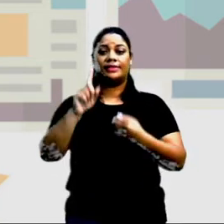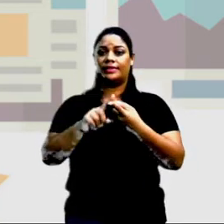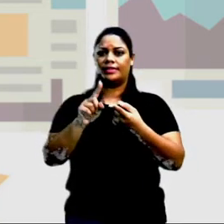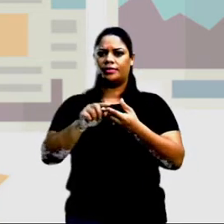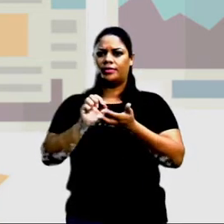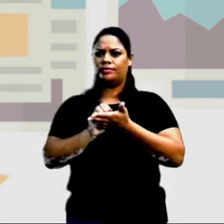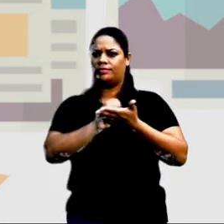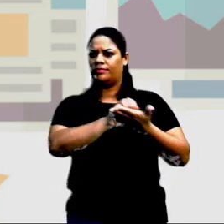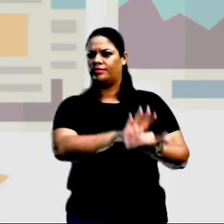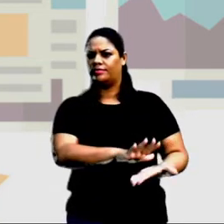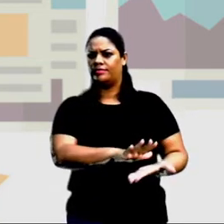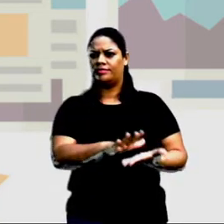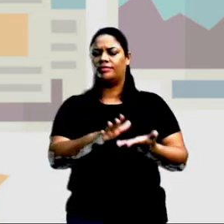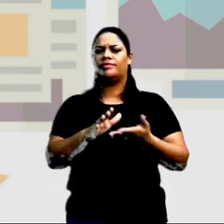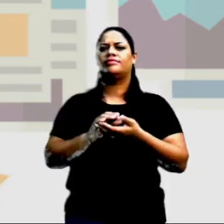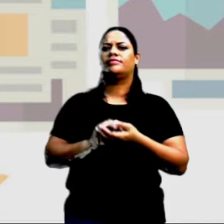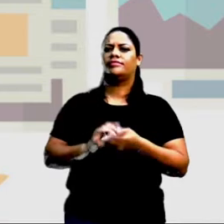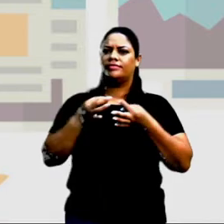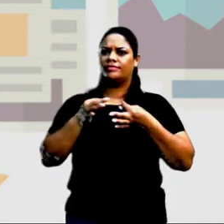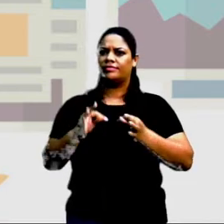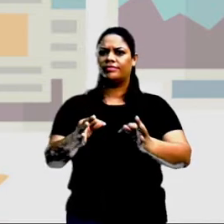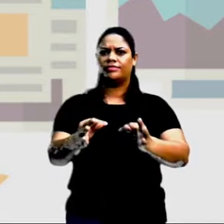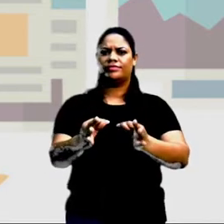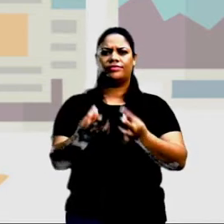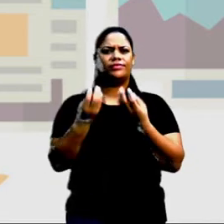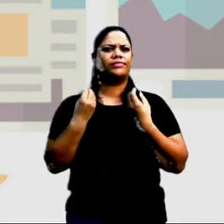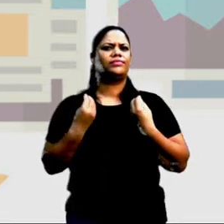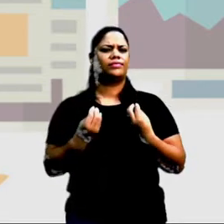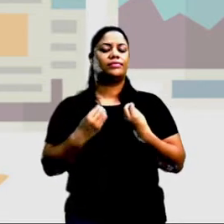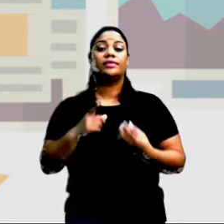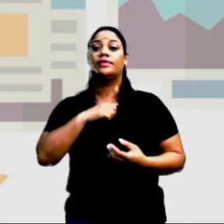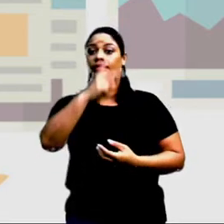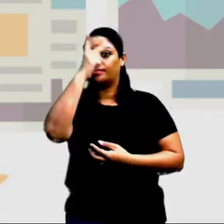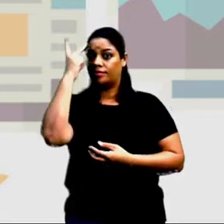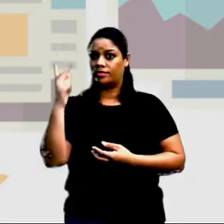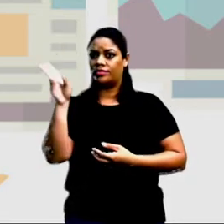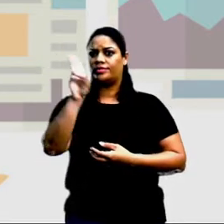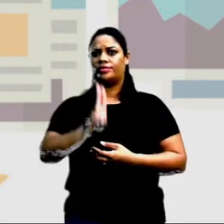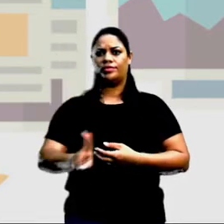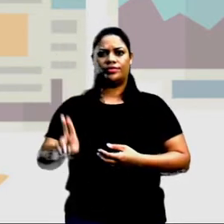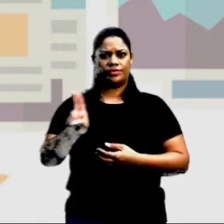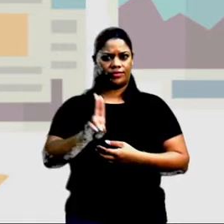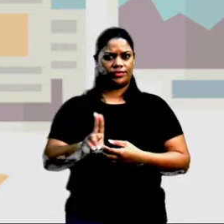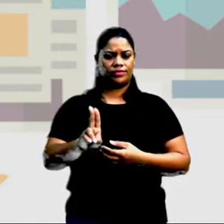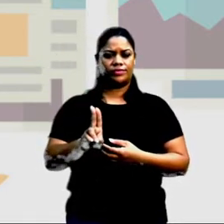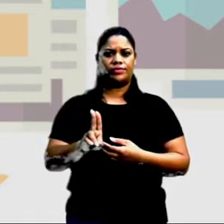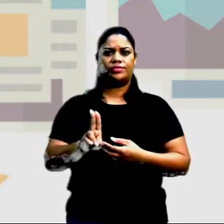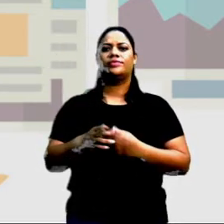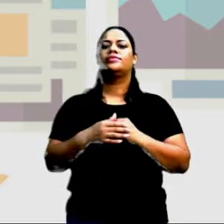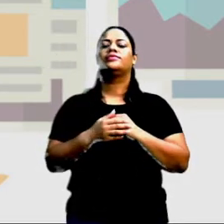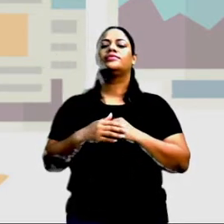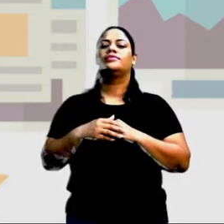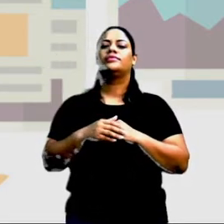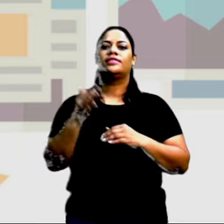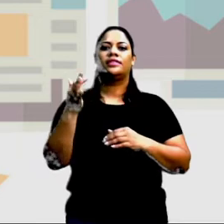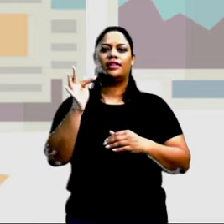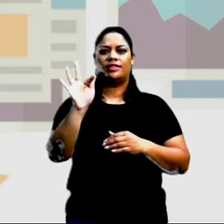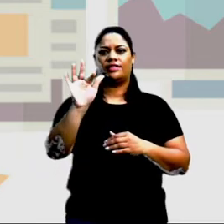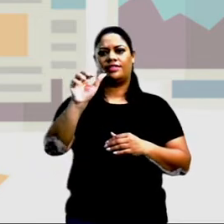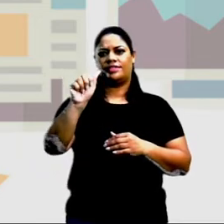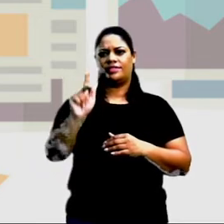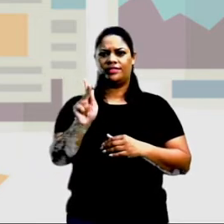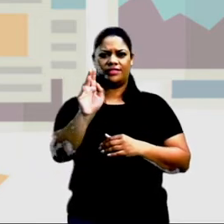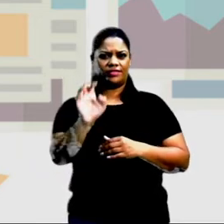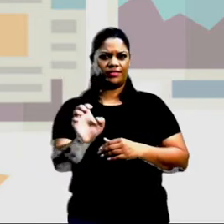digital. Como assim, professora? Tem pessoas que usam, né, o fake news, usam as redes sociais para